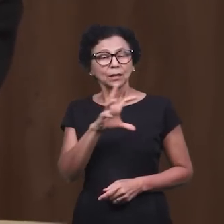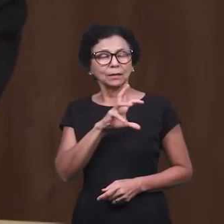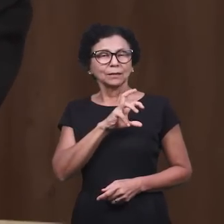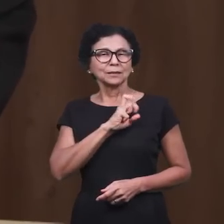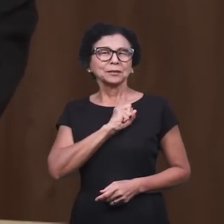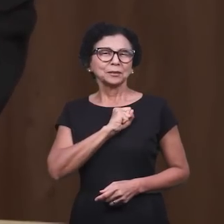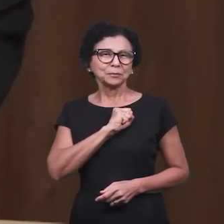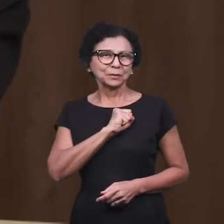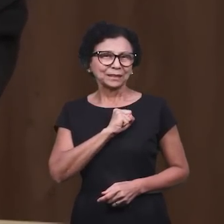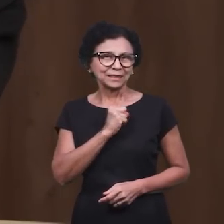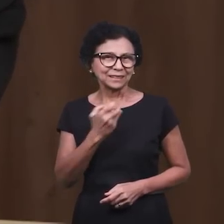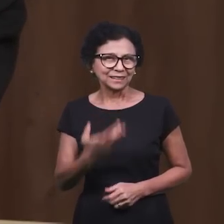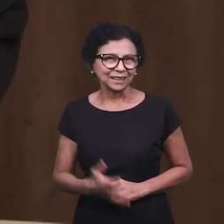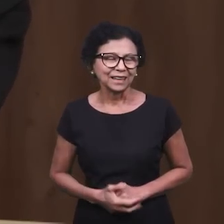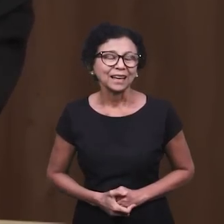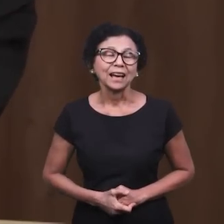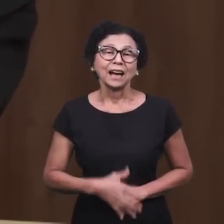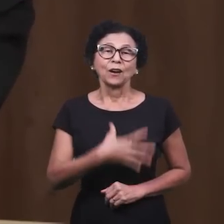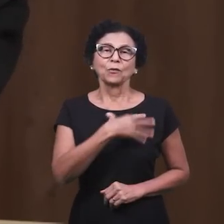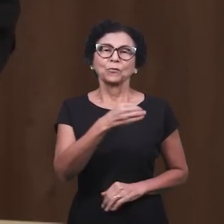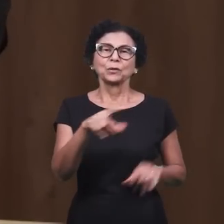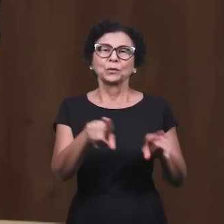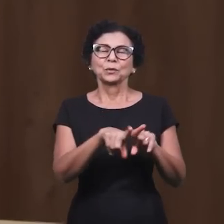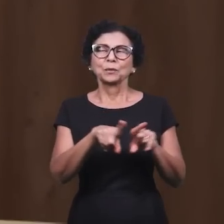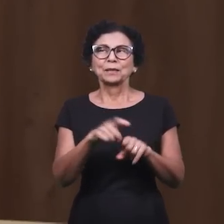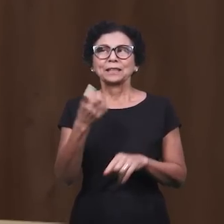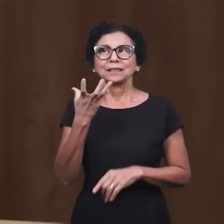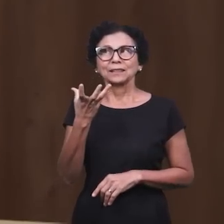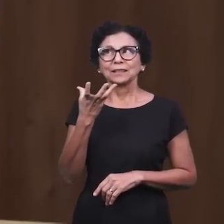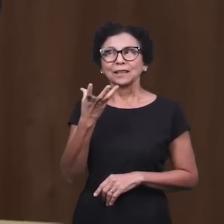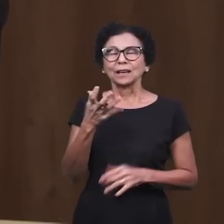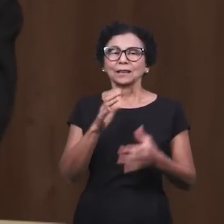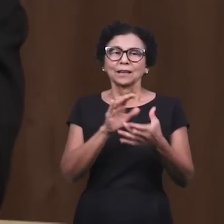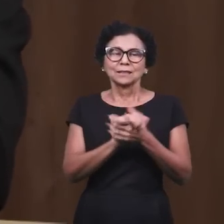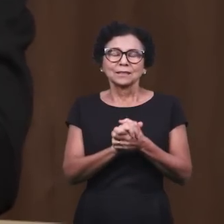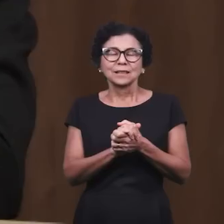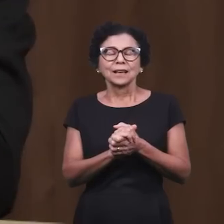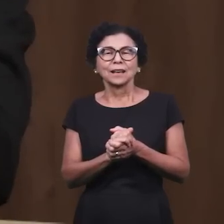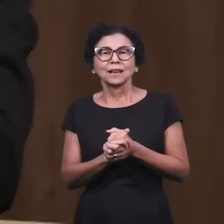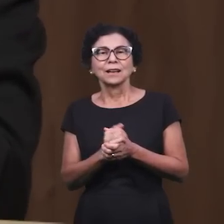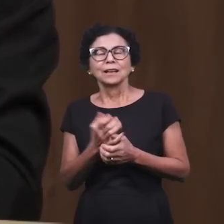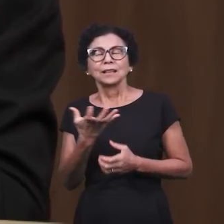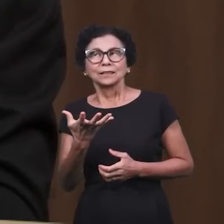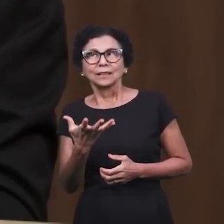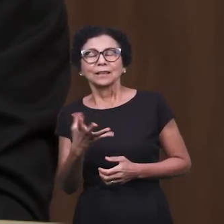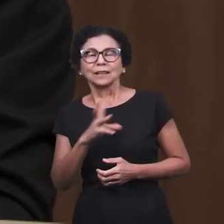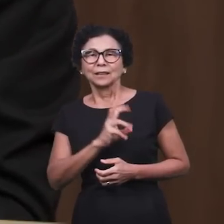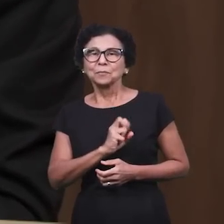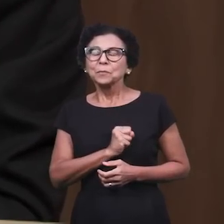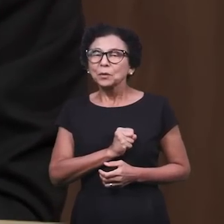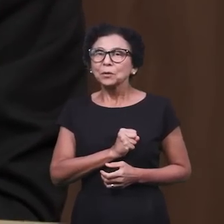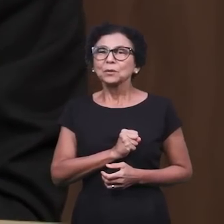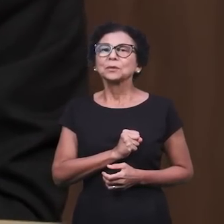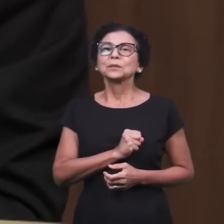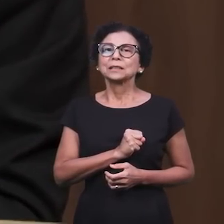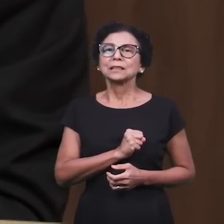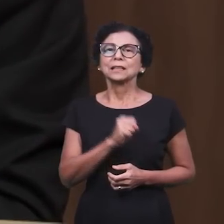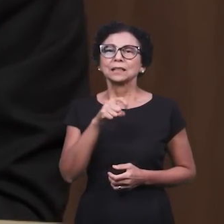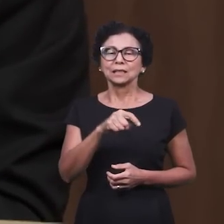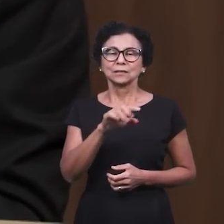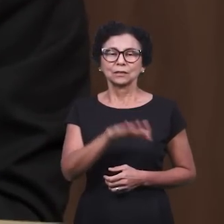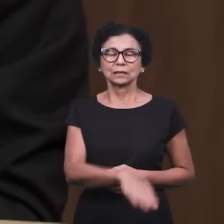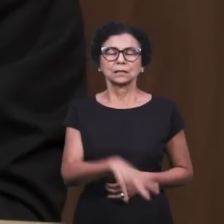Senhor, que ter se sentir amado, o relacionamento dos pais, isso também vai fazer ele ser uma criança firme,